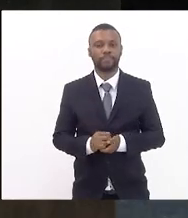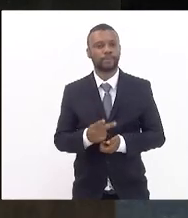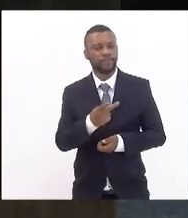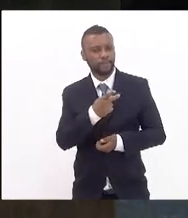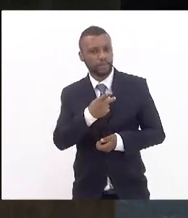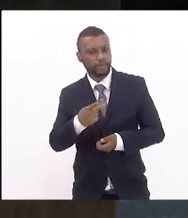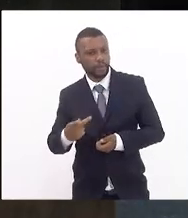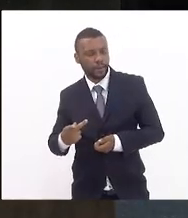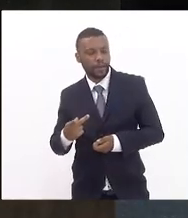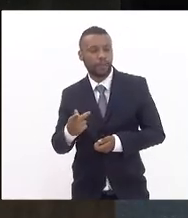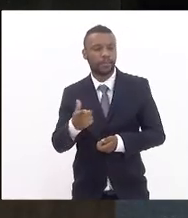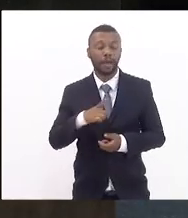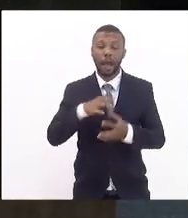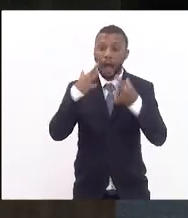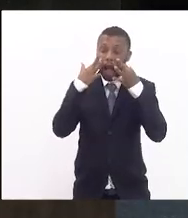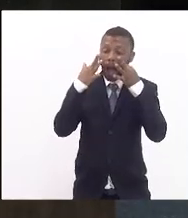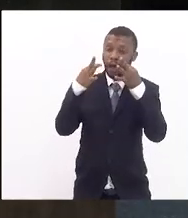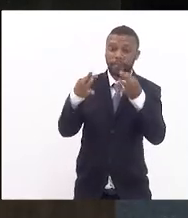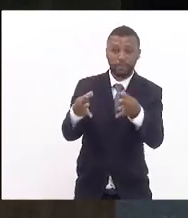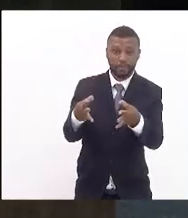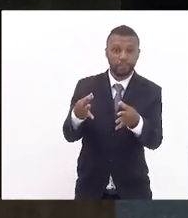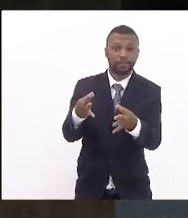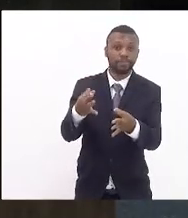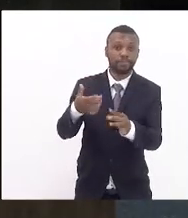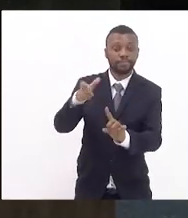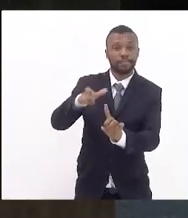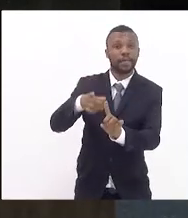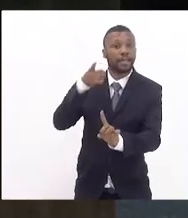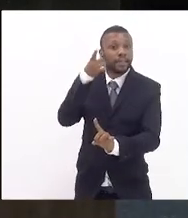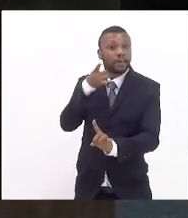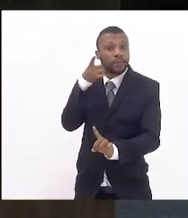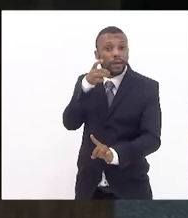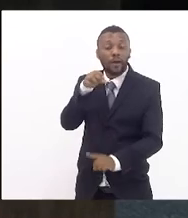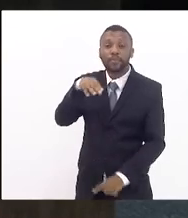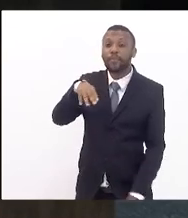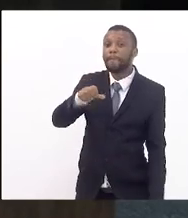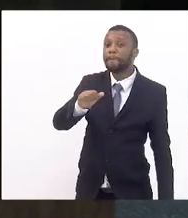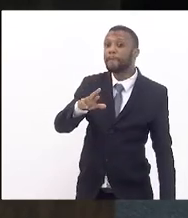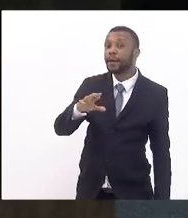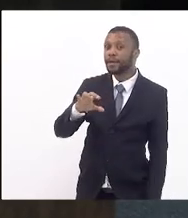também chamando a atenção do deputado Márcio Pacheco.